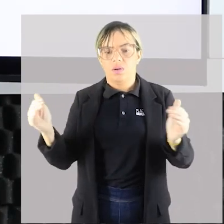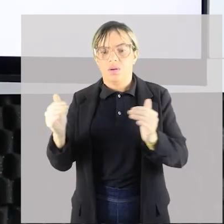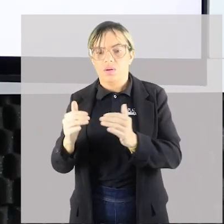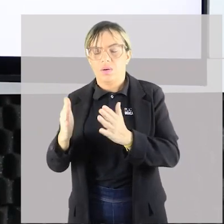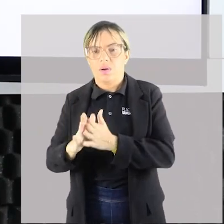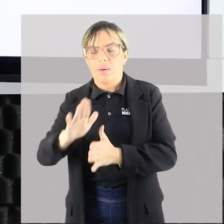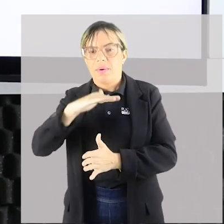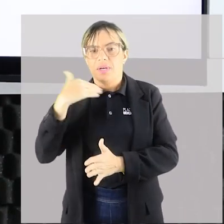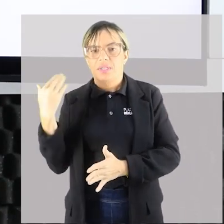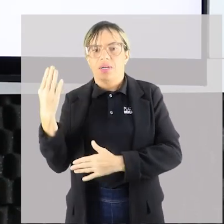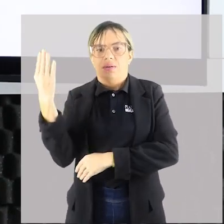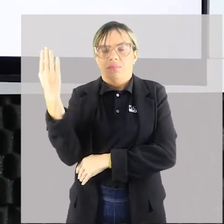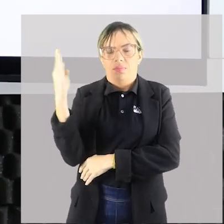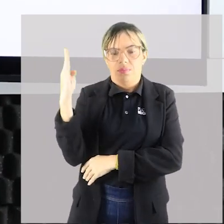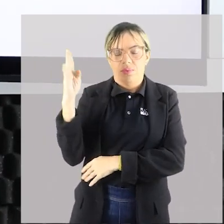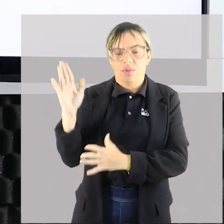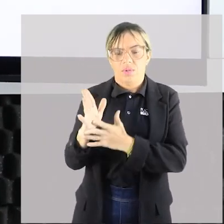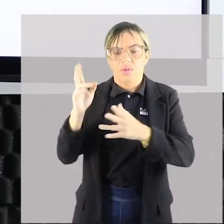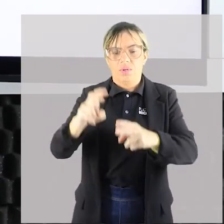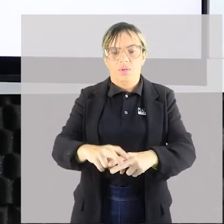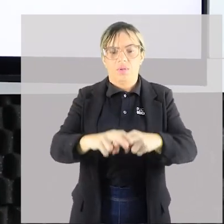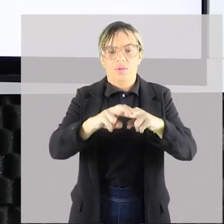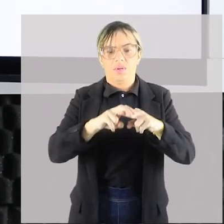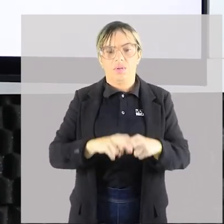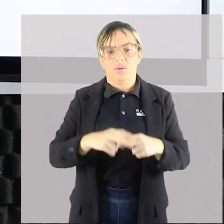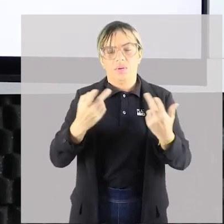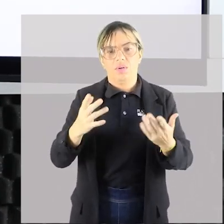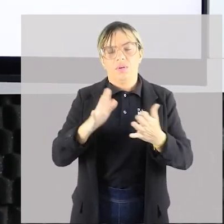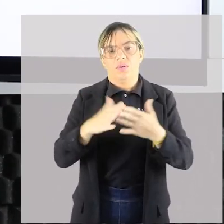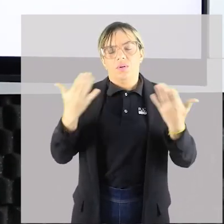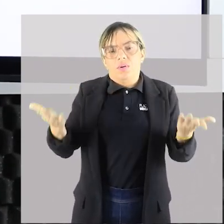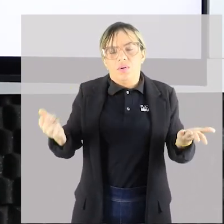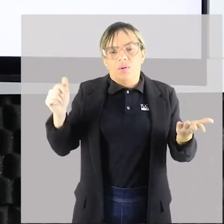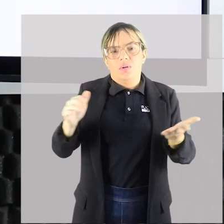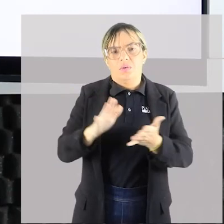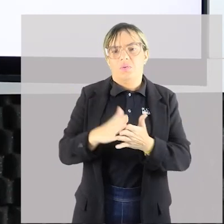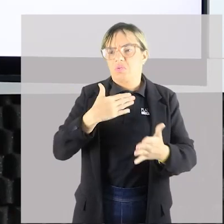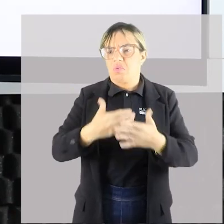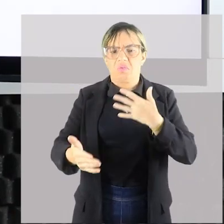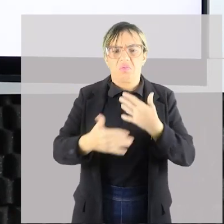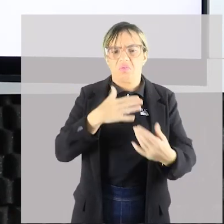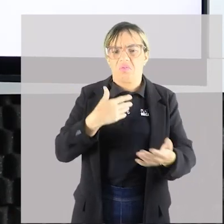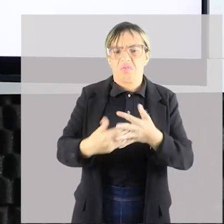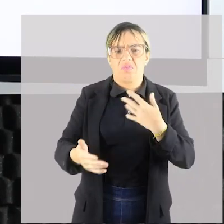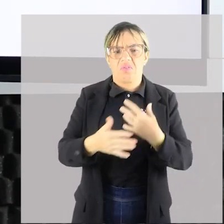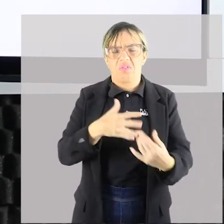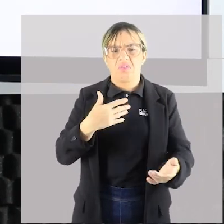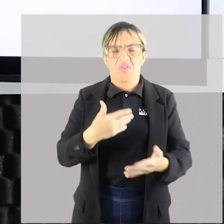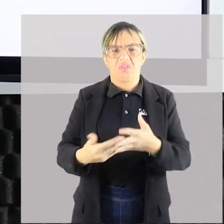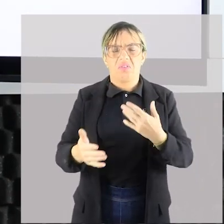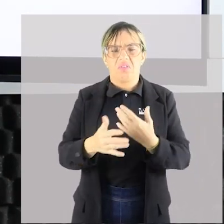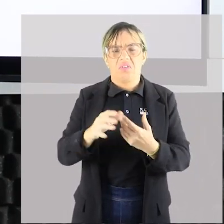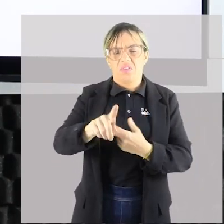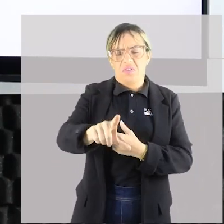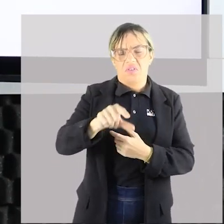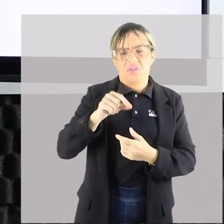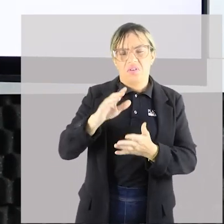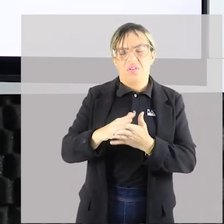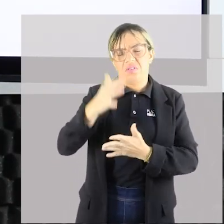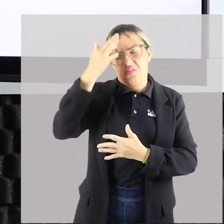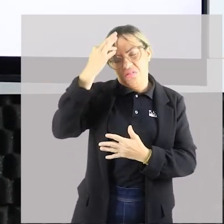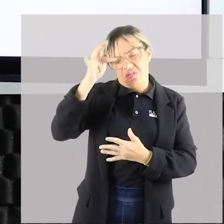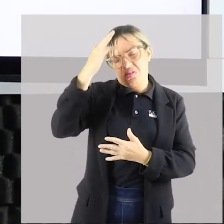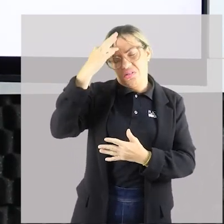matar bactéria. Por isso que a gente não pode tomar antibiótico, né, aí de qualquer forma, de qualquer jeito. Então, tô com